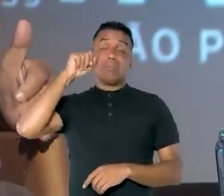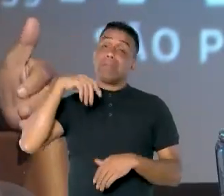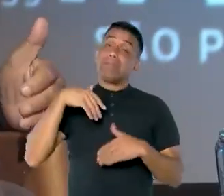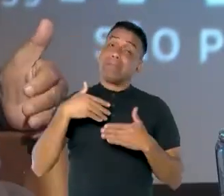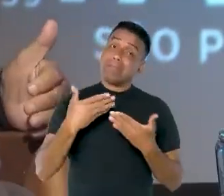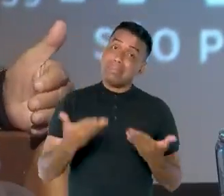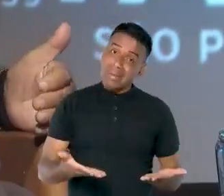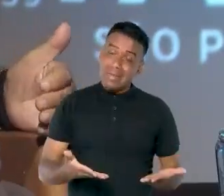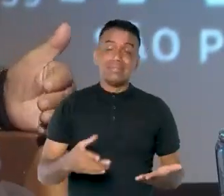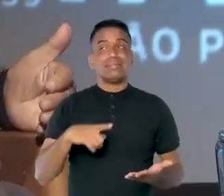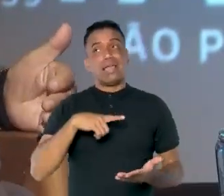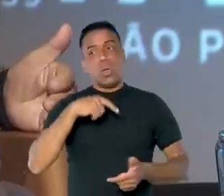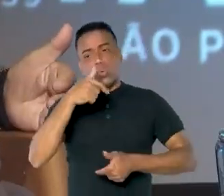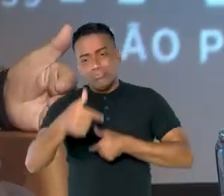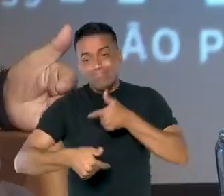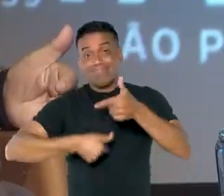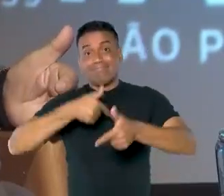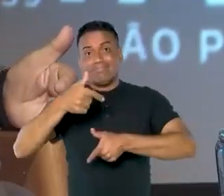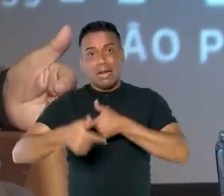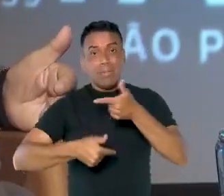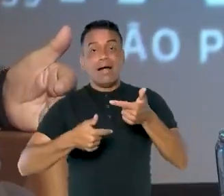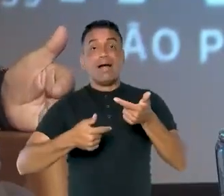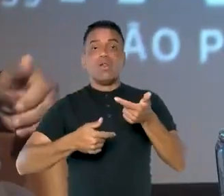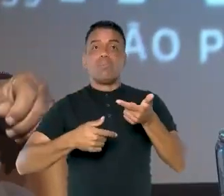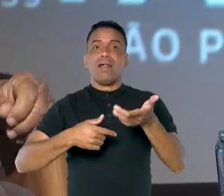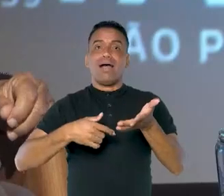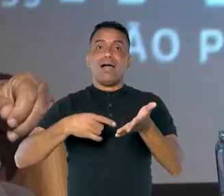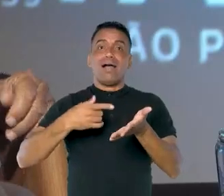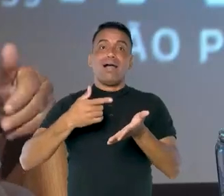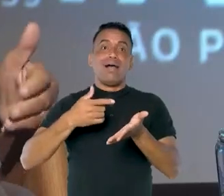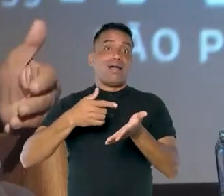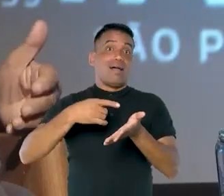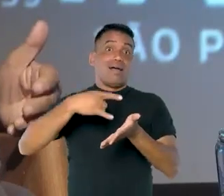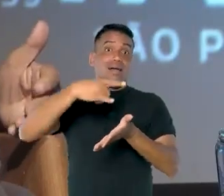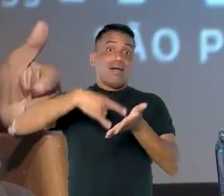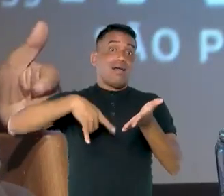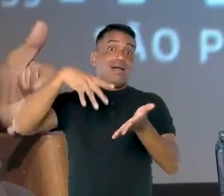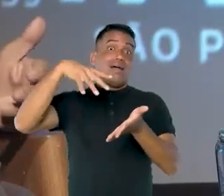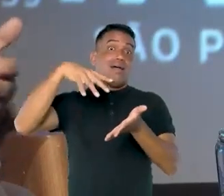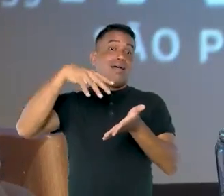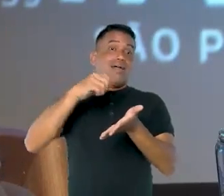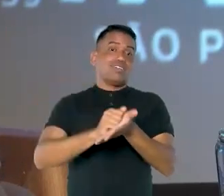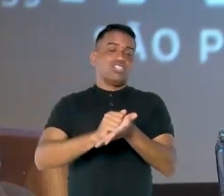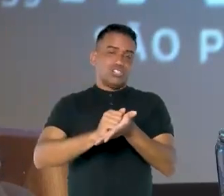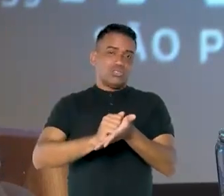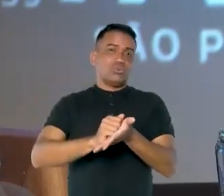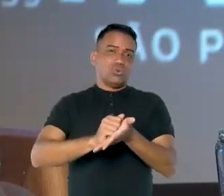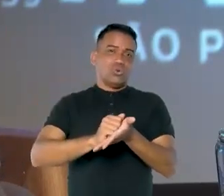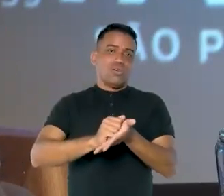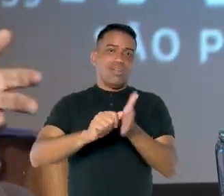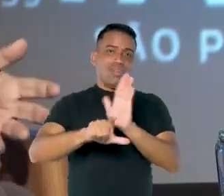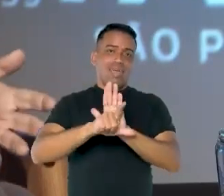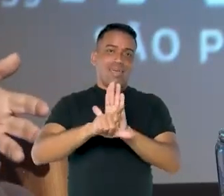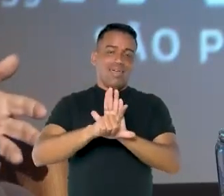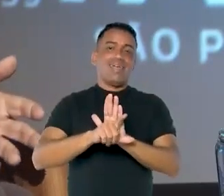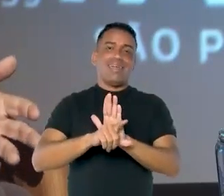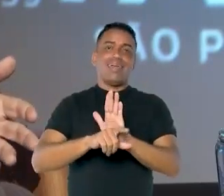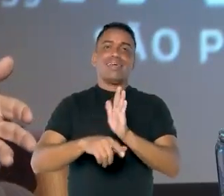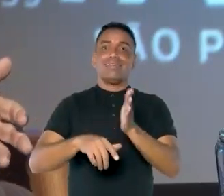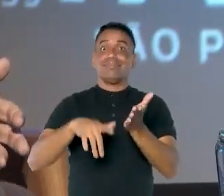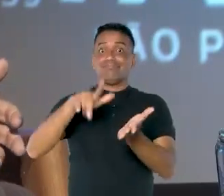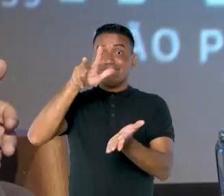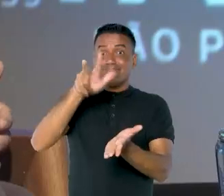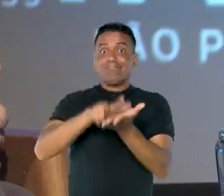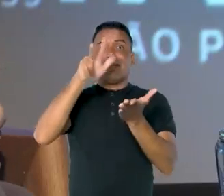que existe um trabalho muito grande para regulamentar, não é? Uma bioeconomia que leve em conta os povos que estão